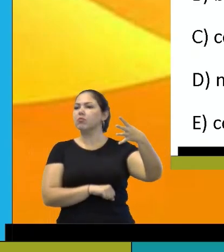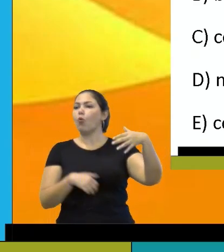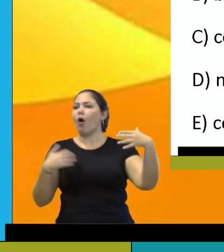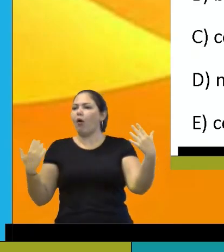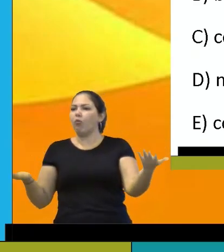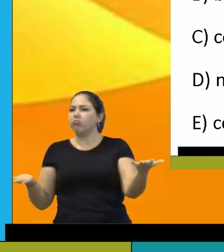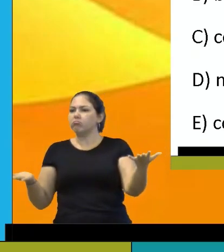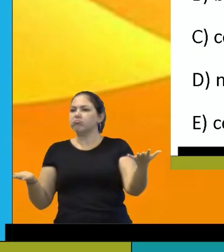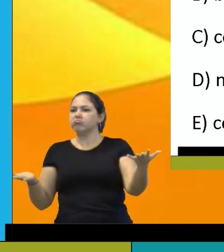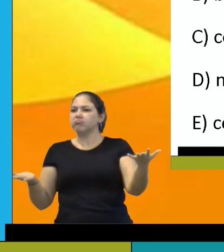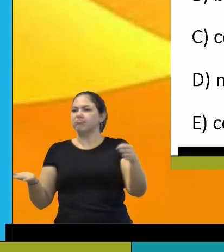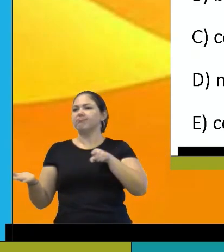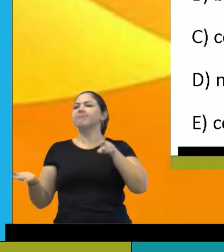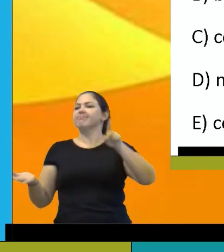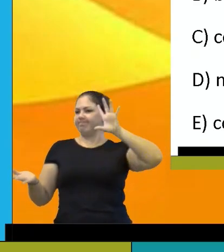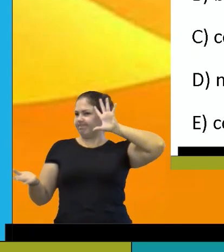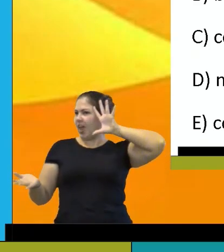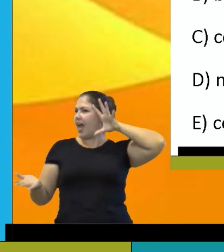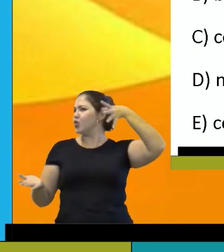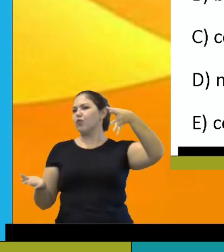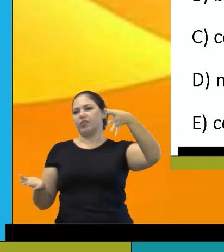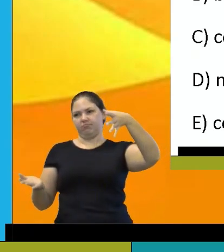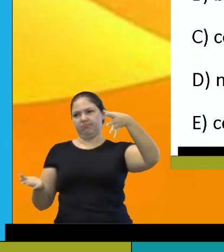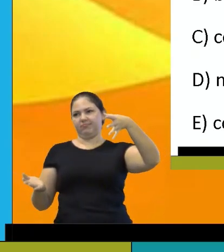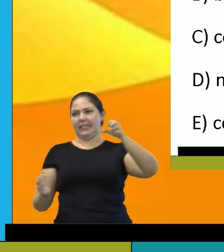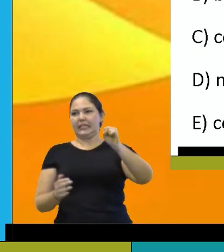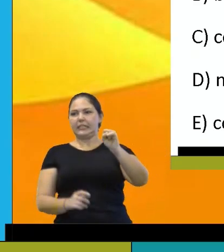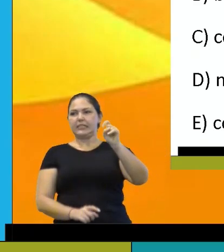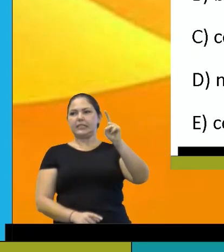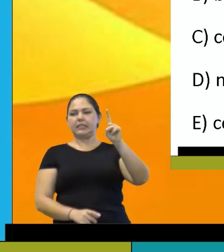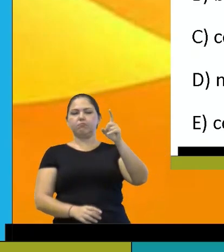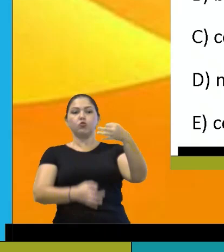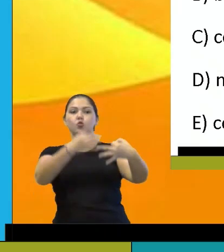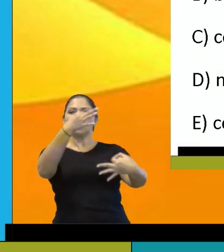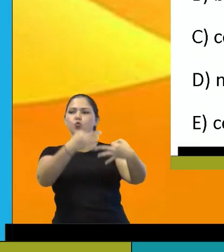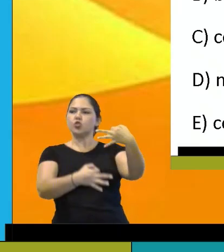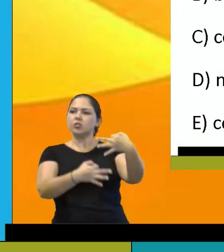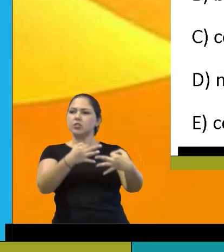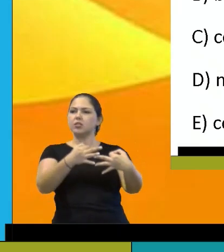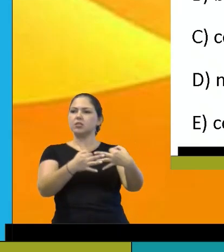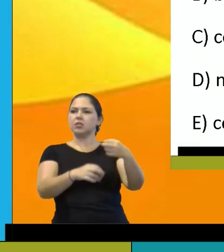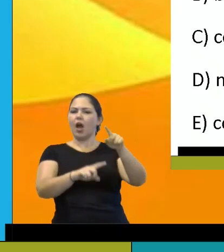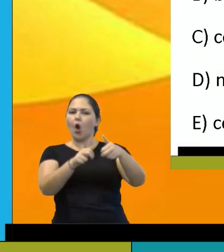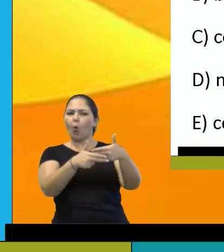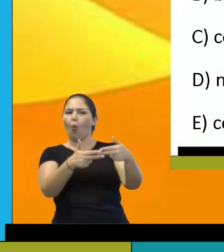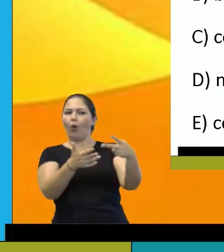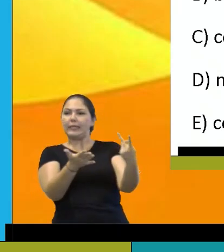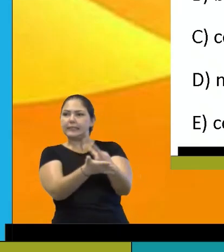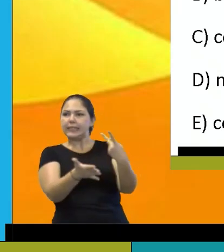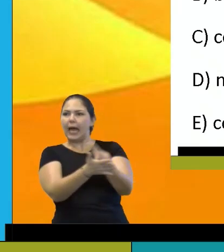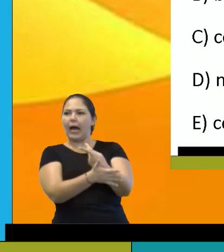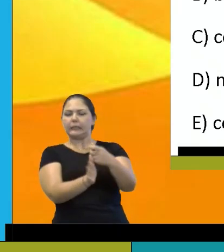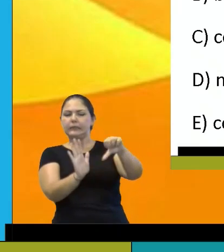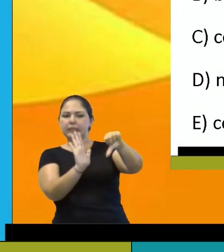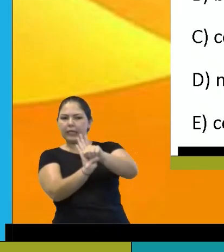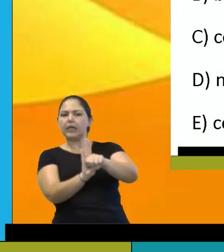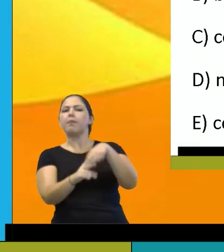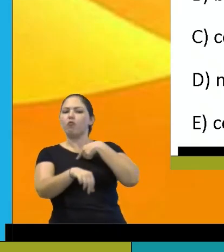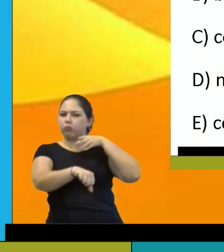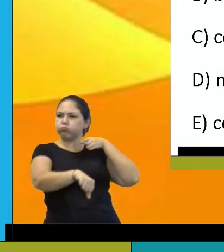de coragem, de agir, é a qualidade do guerreiro, é a qualidade de lutador, é